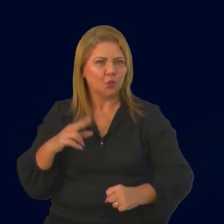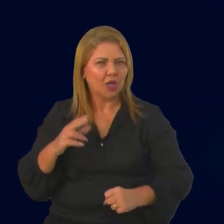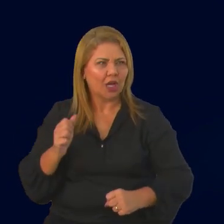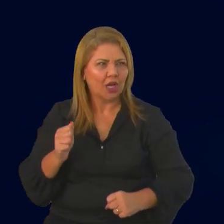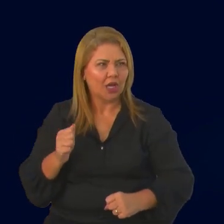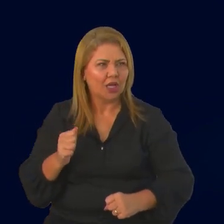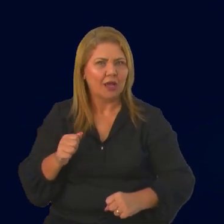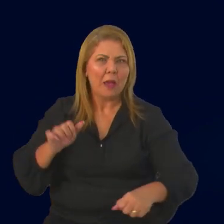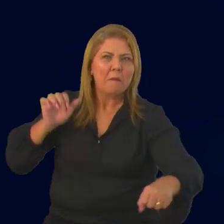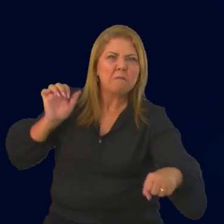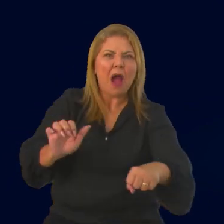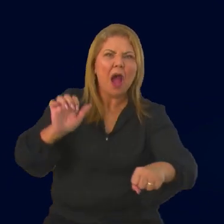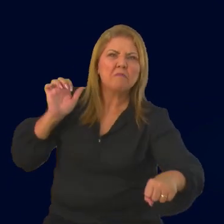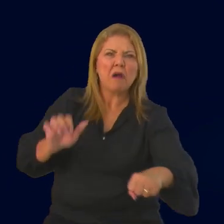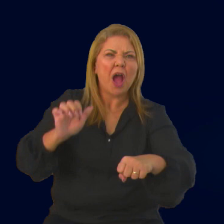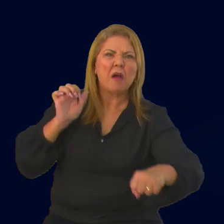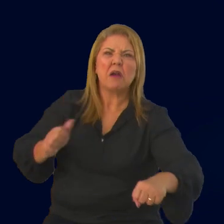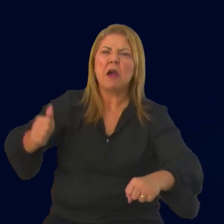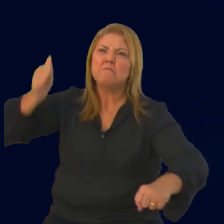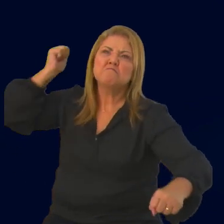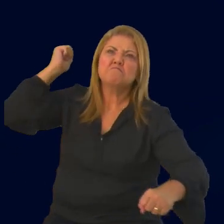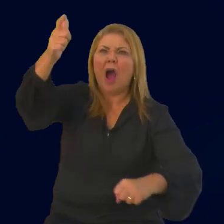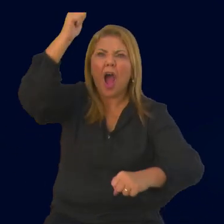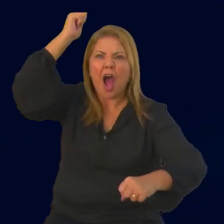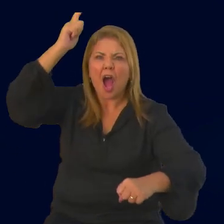Buzina, manda longe, xinga.